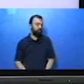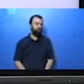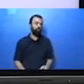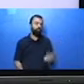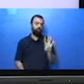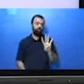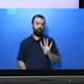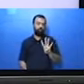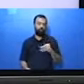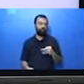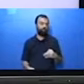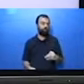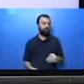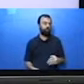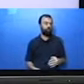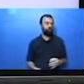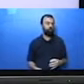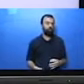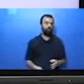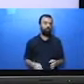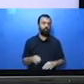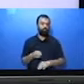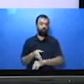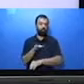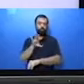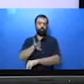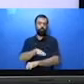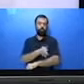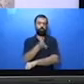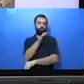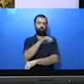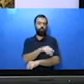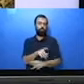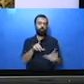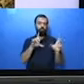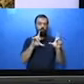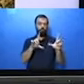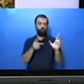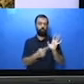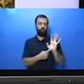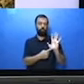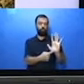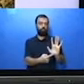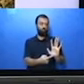Quarta, que forma de relevo as imagens demonstram?